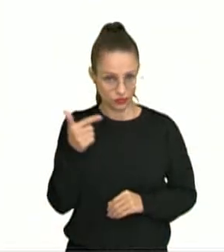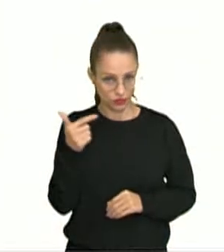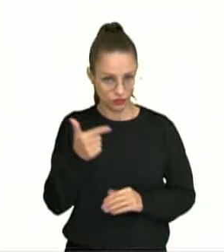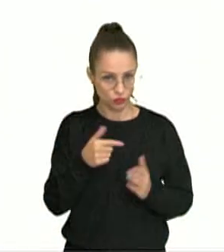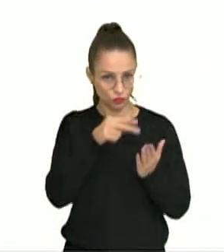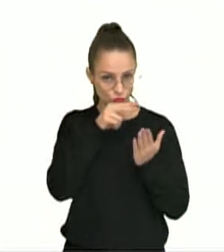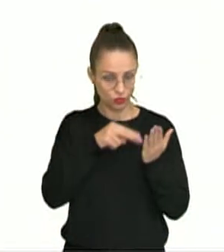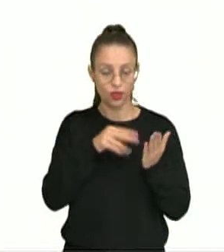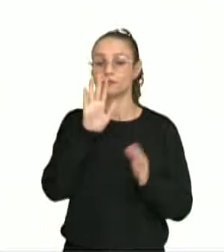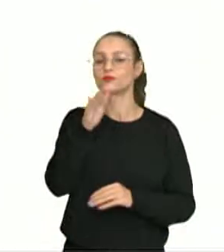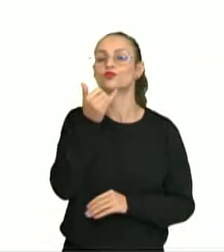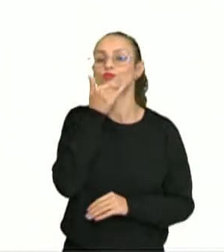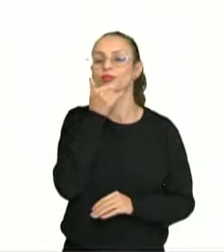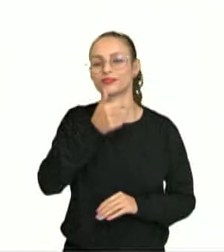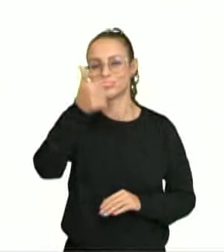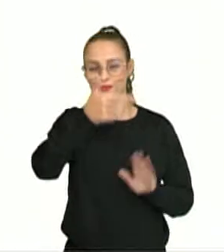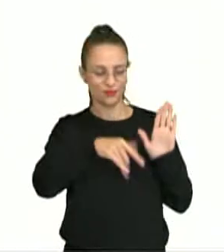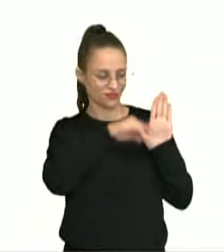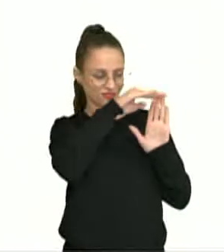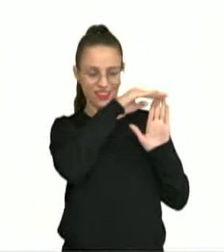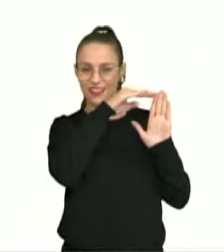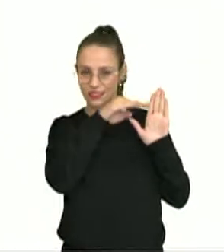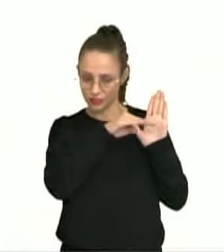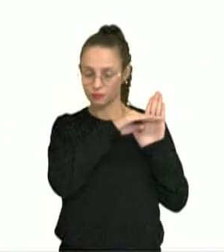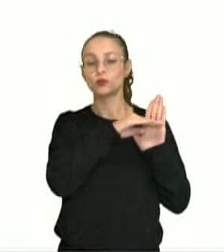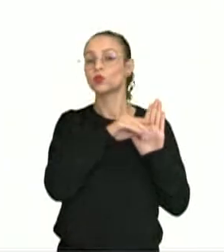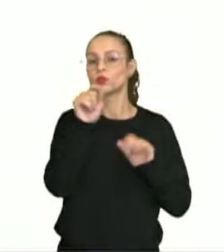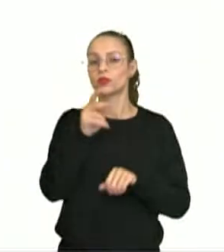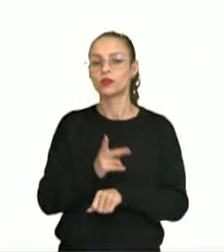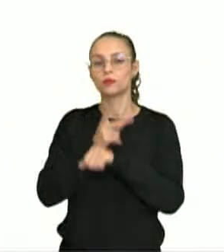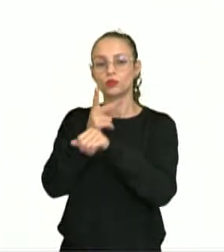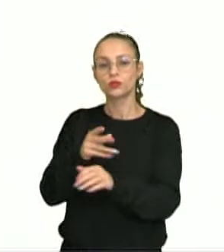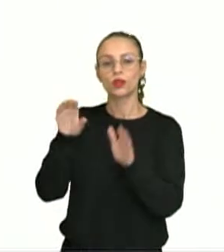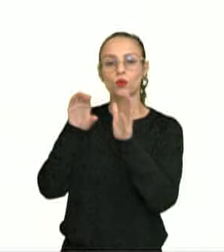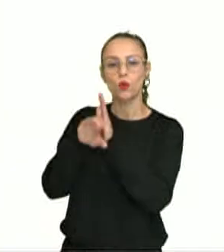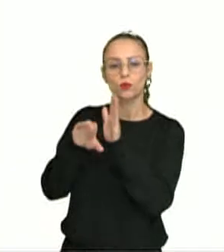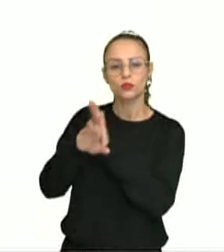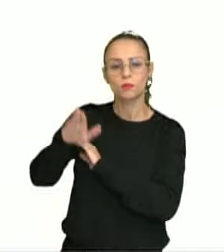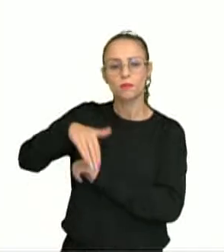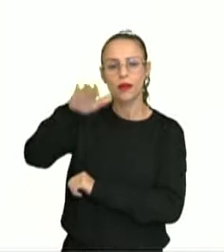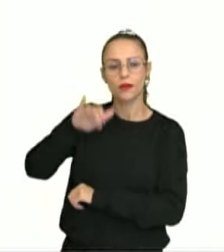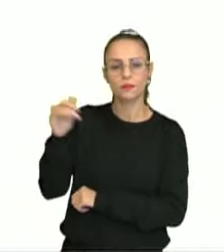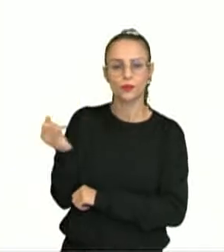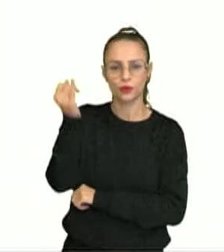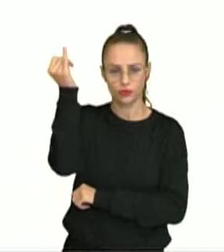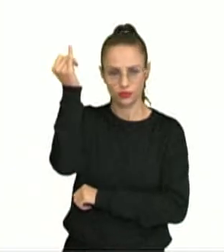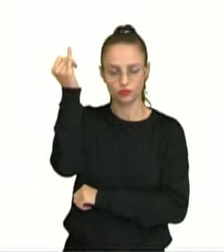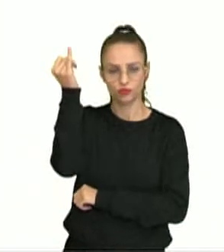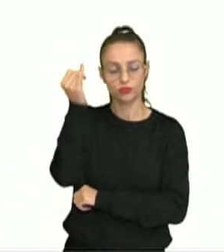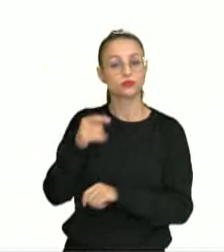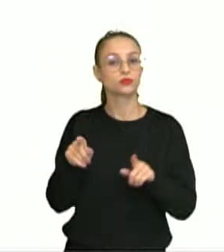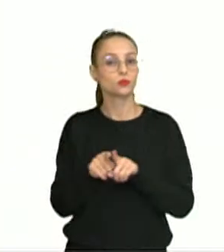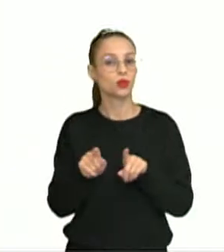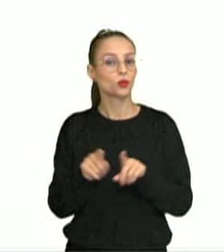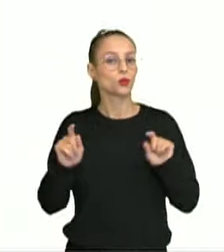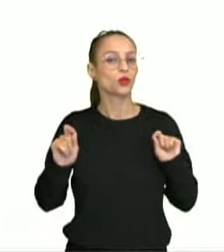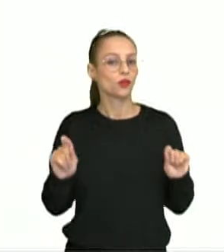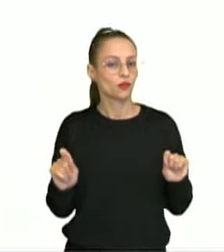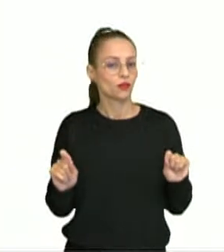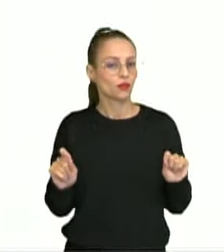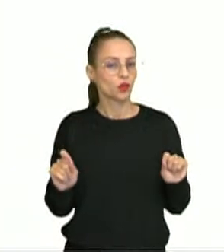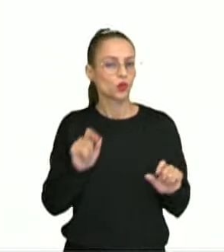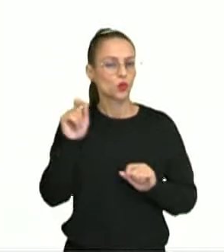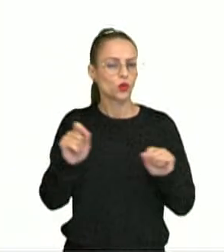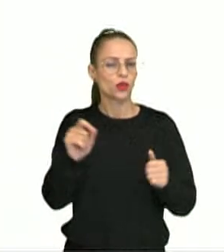nosso itinerário de resumo, você vai buscar os conceitos mais importantes e os o quê?